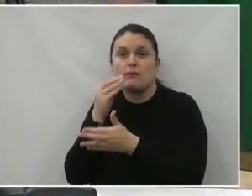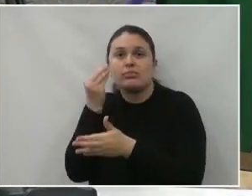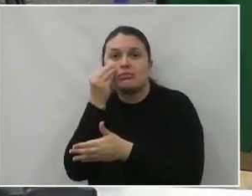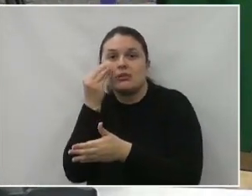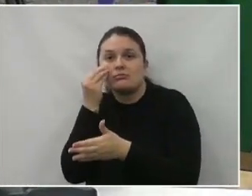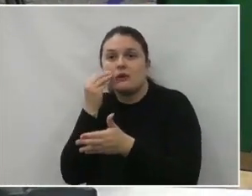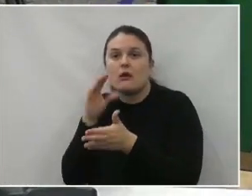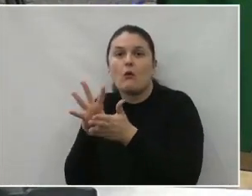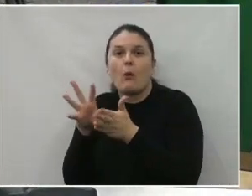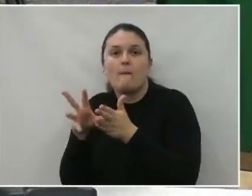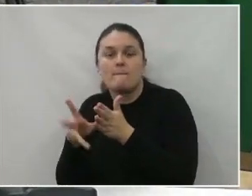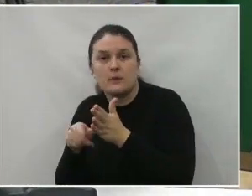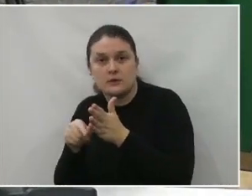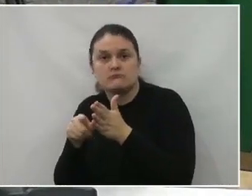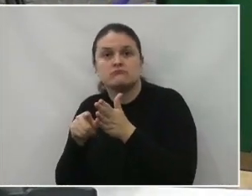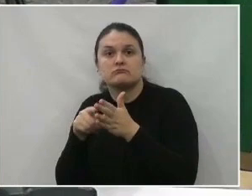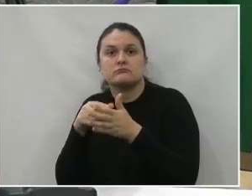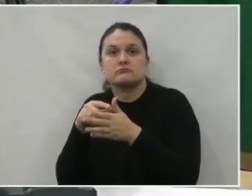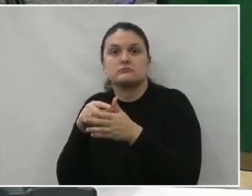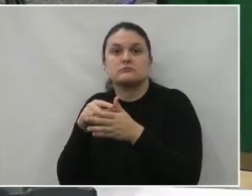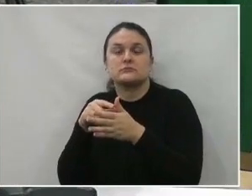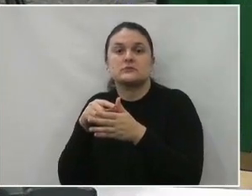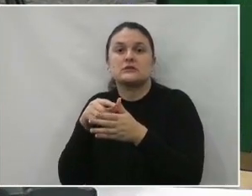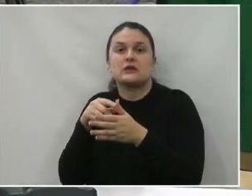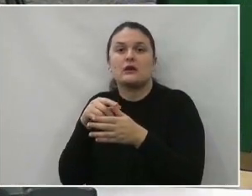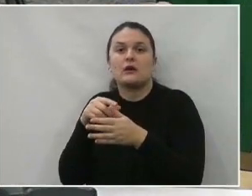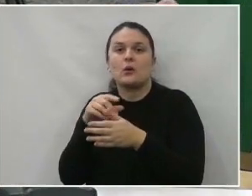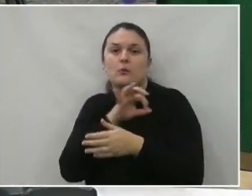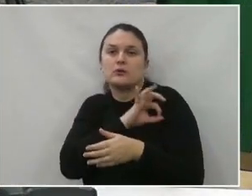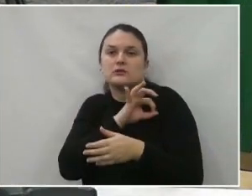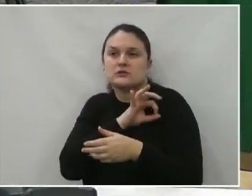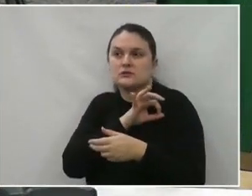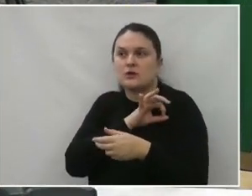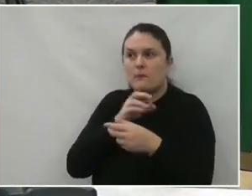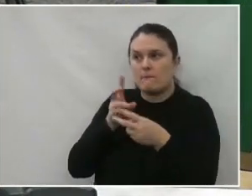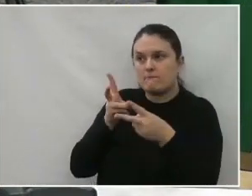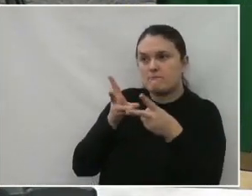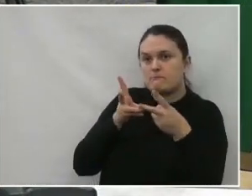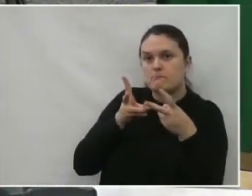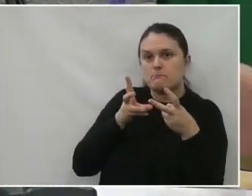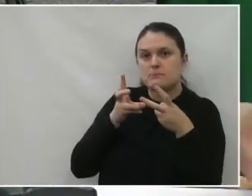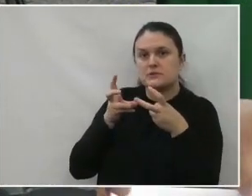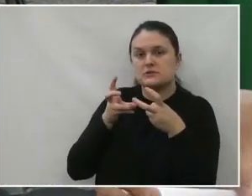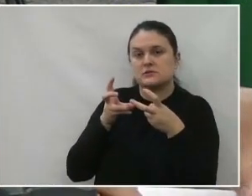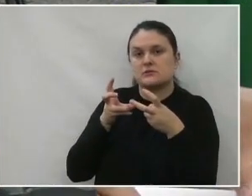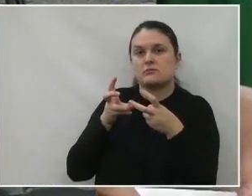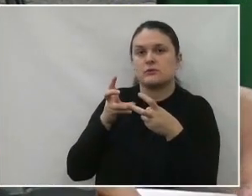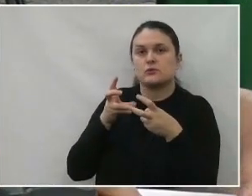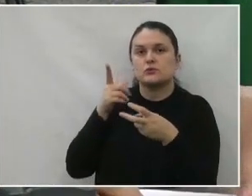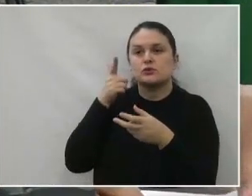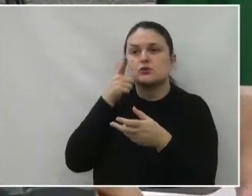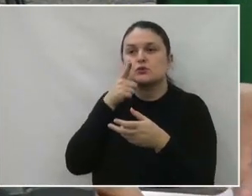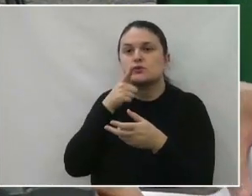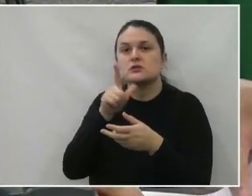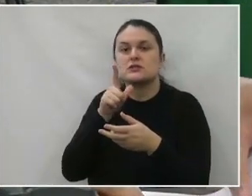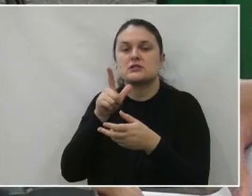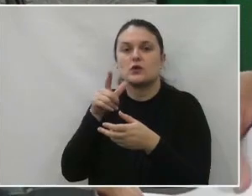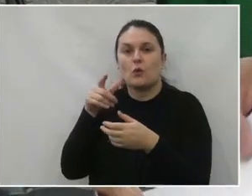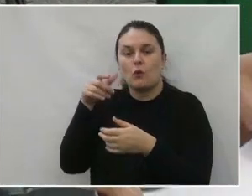que adentraram aquele estabelecimento comercial e anunciaram o assalto. Então, eu gostaria, senhor